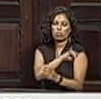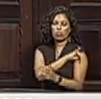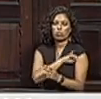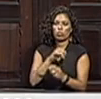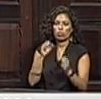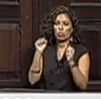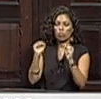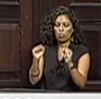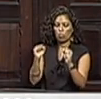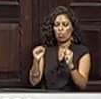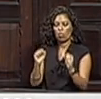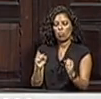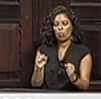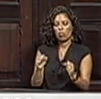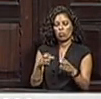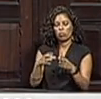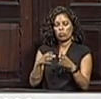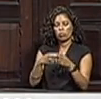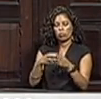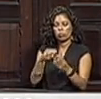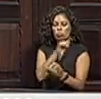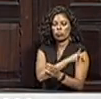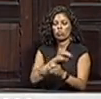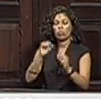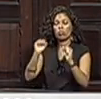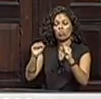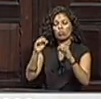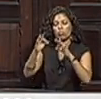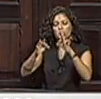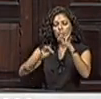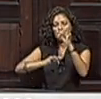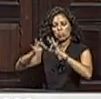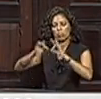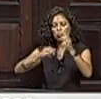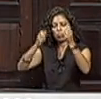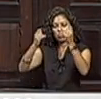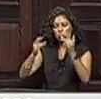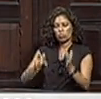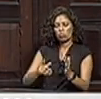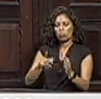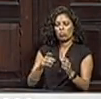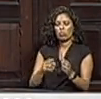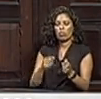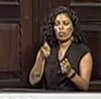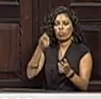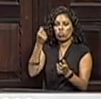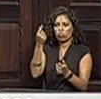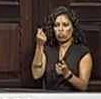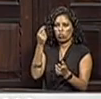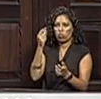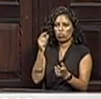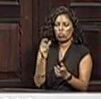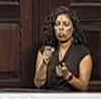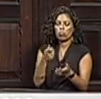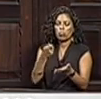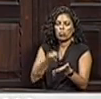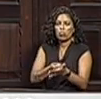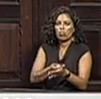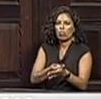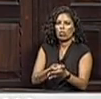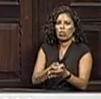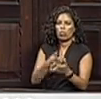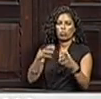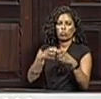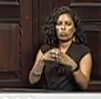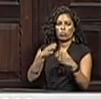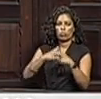possa fiscalizar o cumprimento dessa lei. Eu acho que todo ano a gente discute a questão dos pisos,